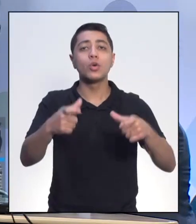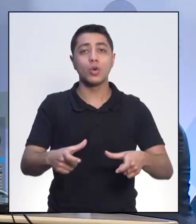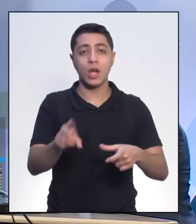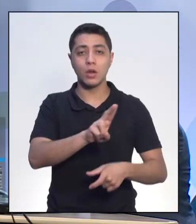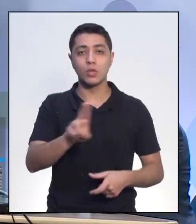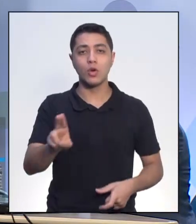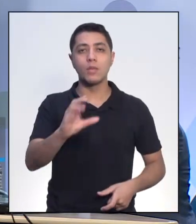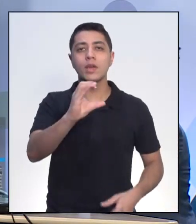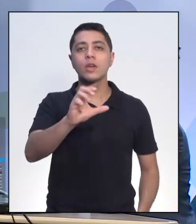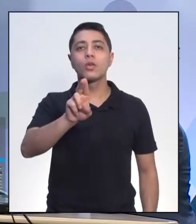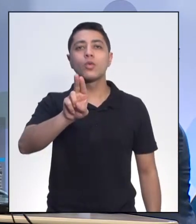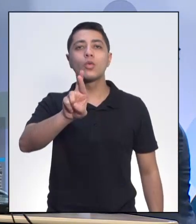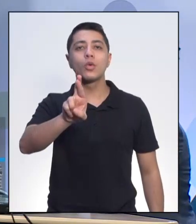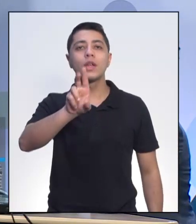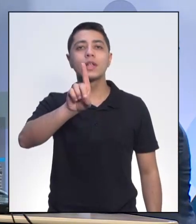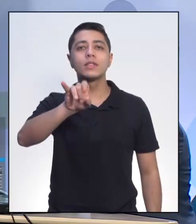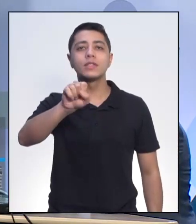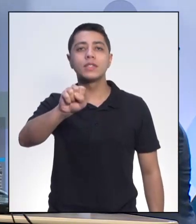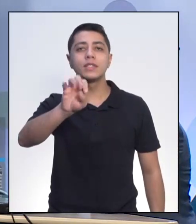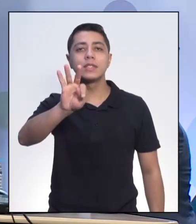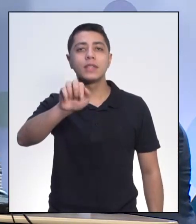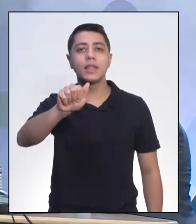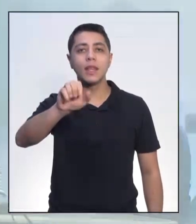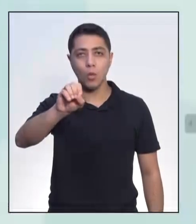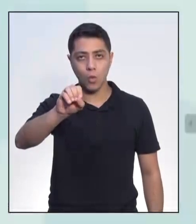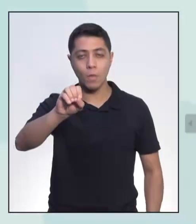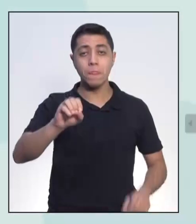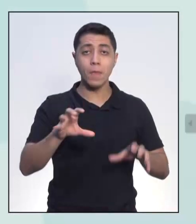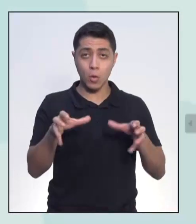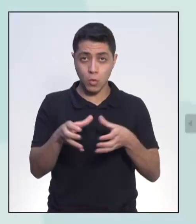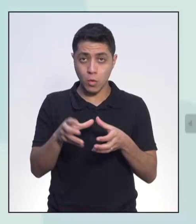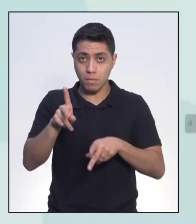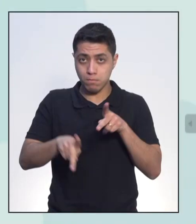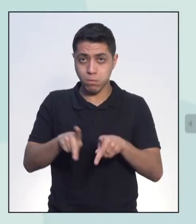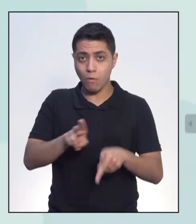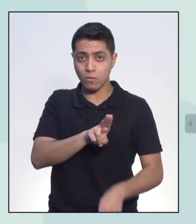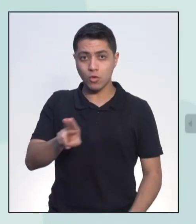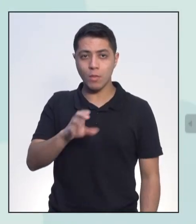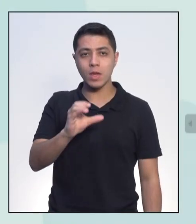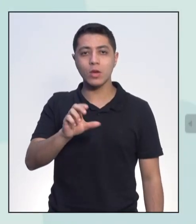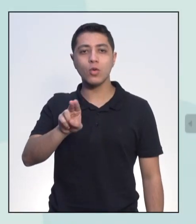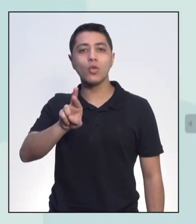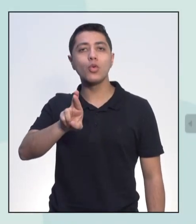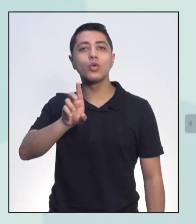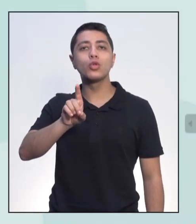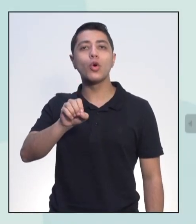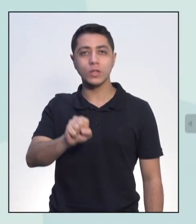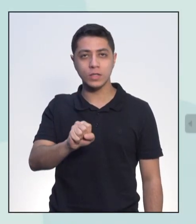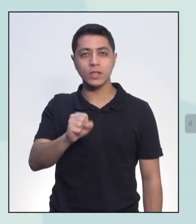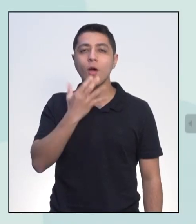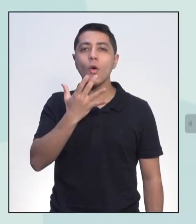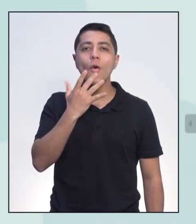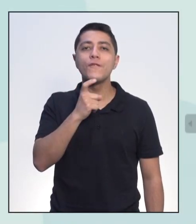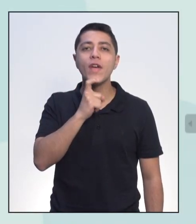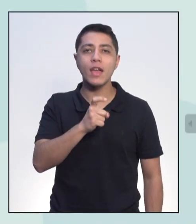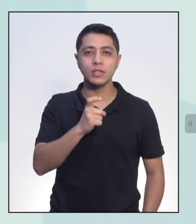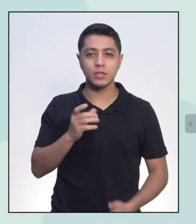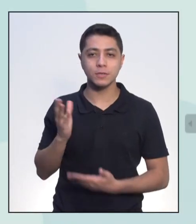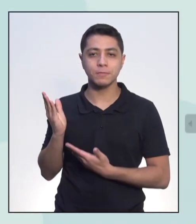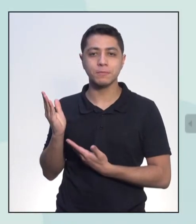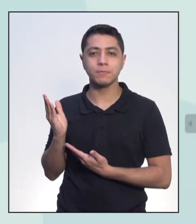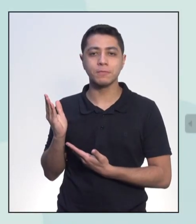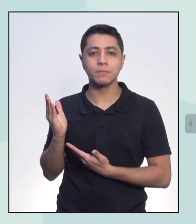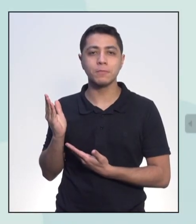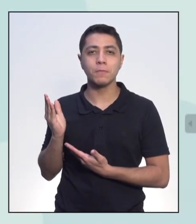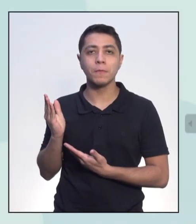aqui é grave, porque ele está numa região que é a parte verde, né, em países aí. Então está lá